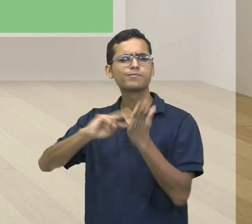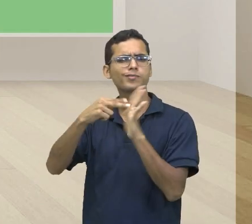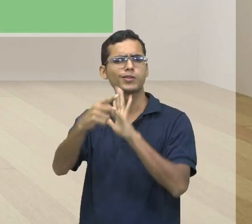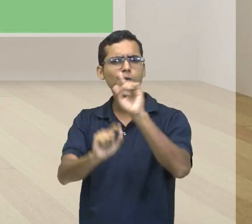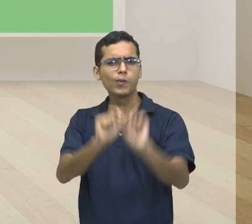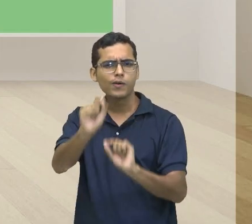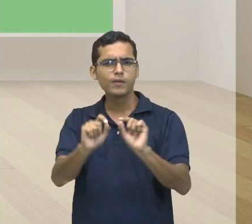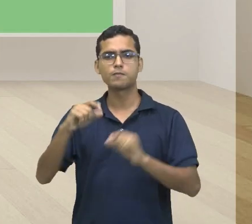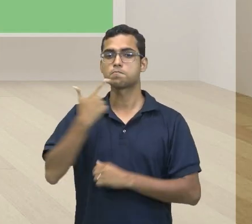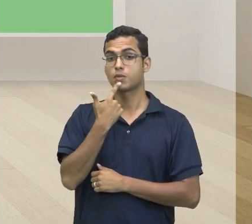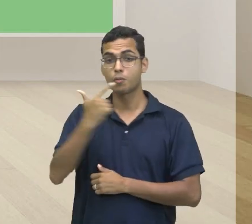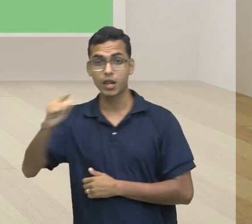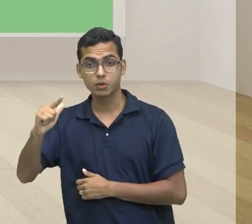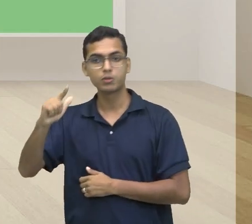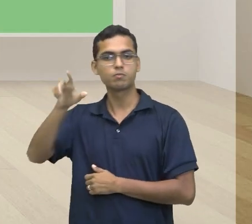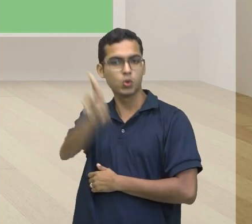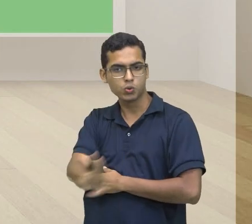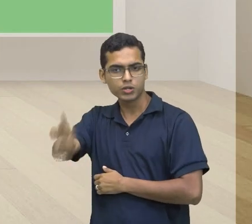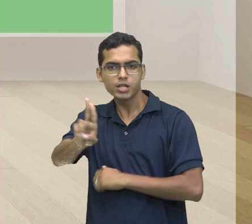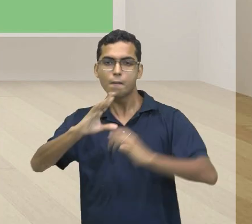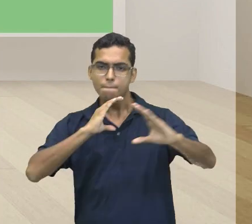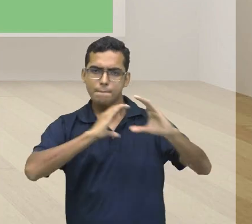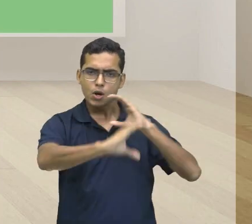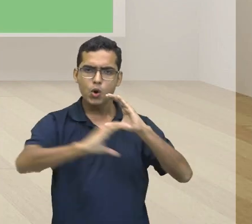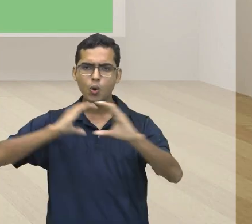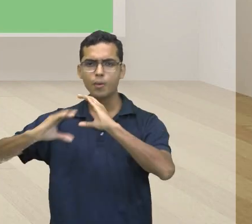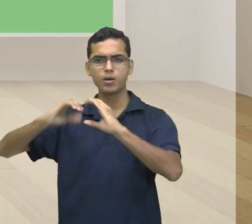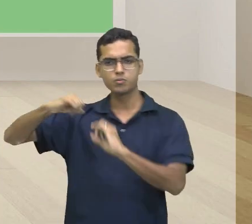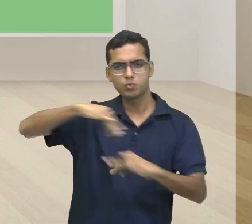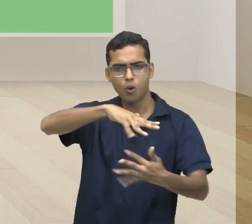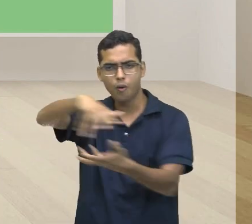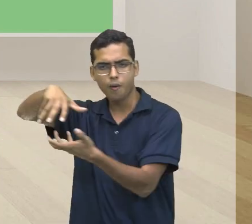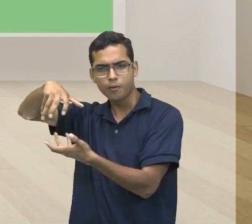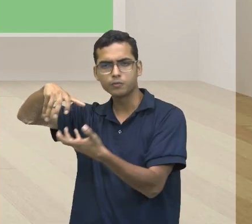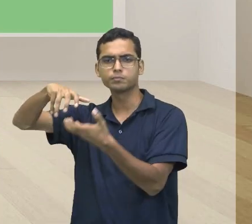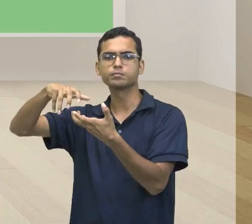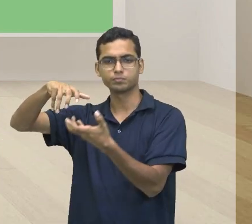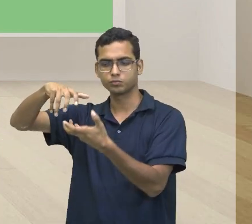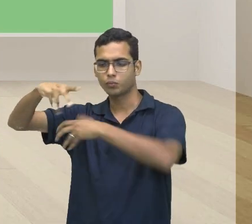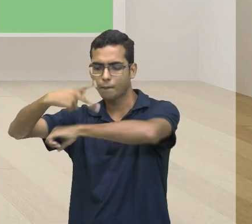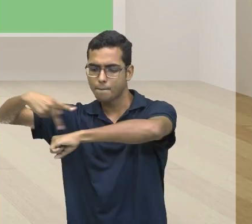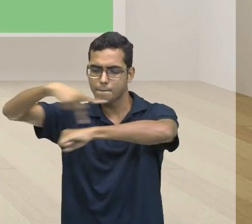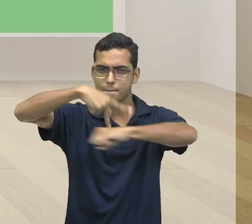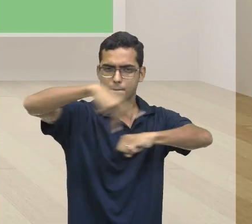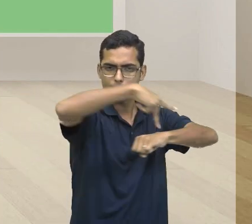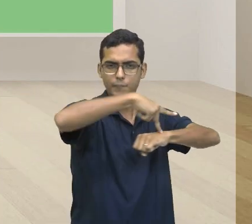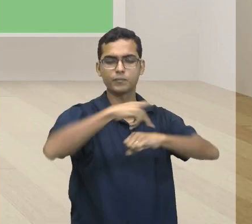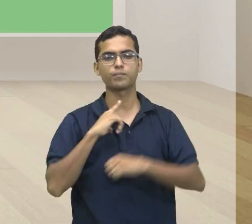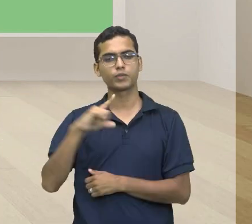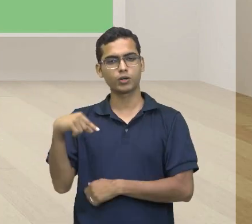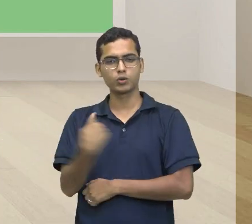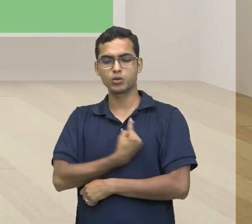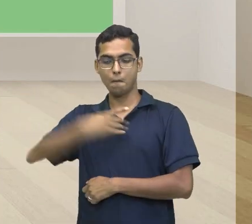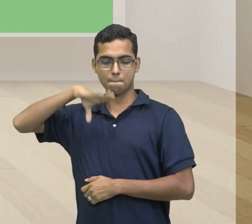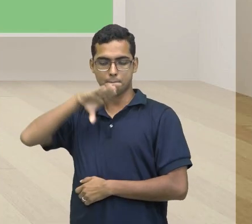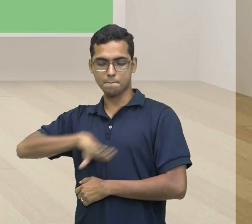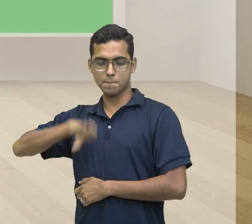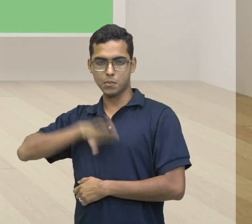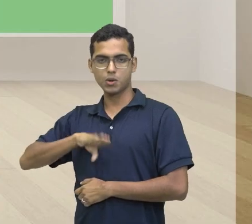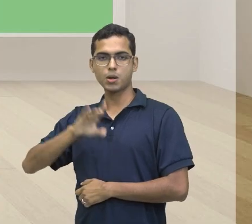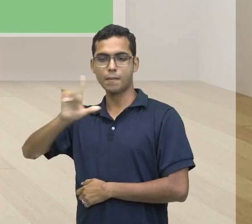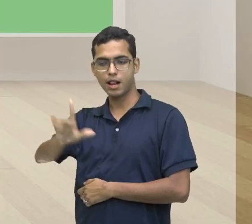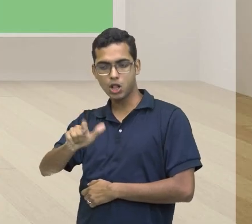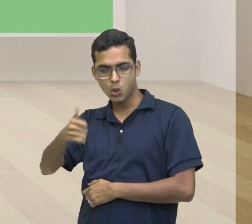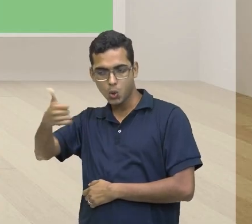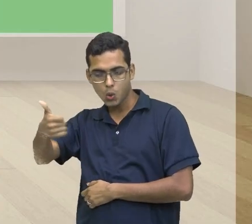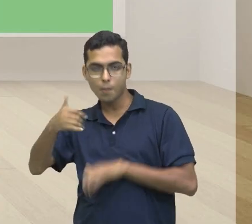exterior. Nós temos a nossa língua, onde nós nos comunicamos em língua portuguesa, mas a língua que nós falamos